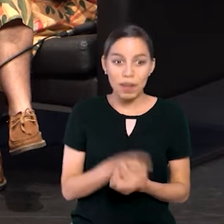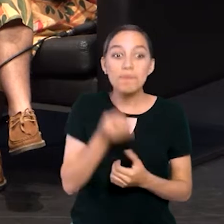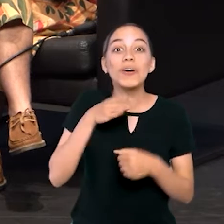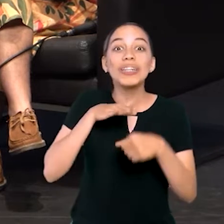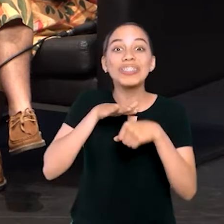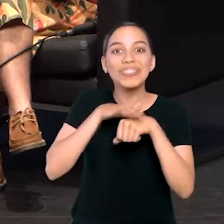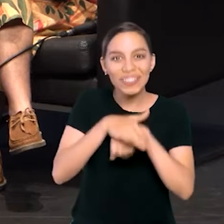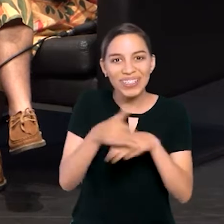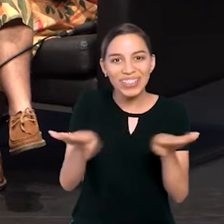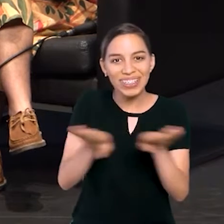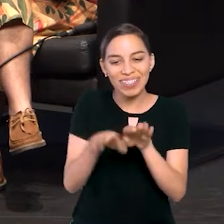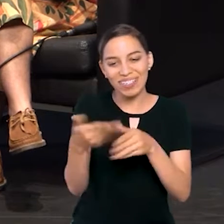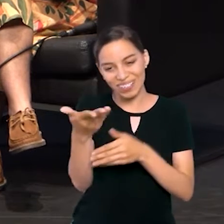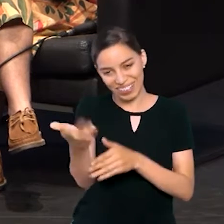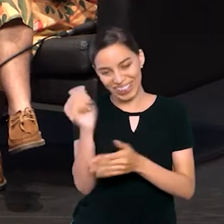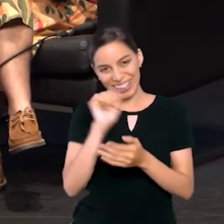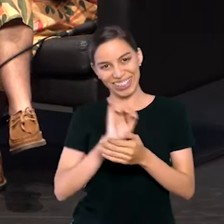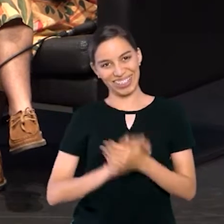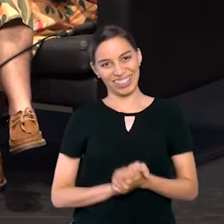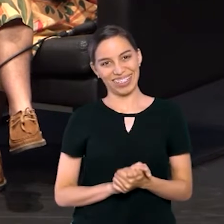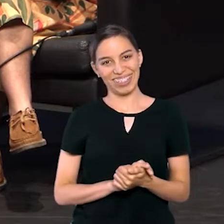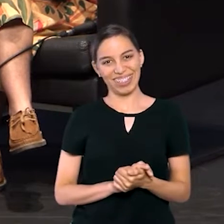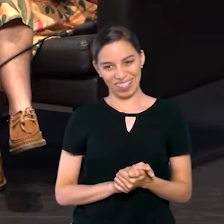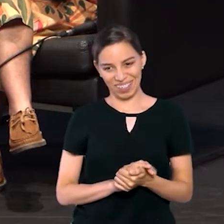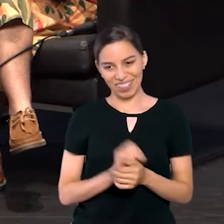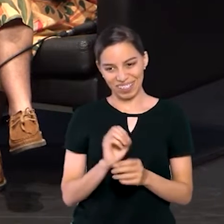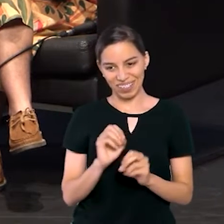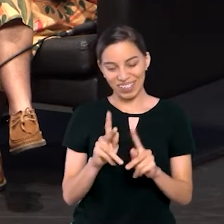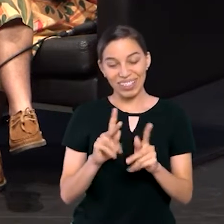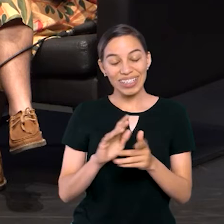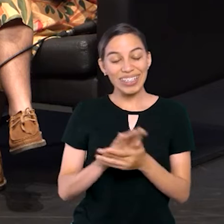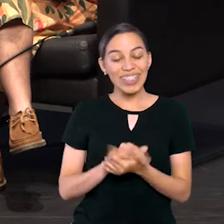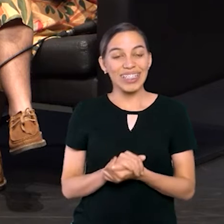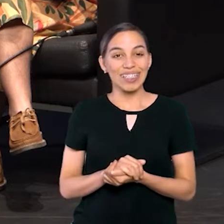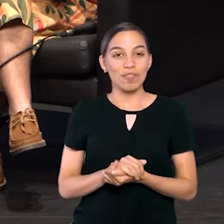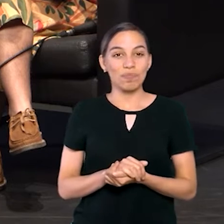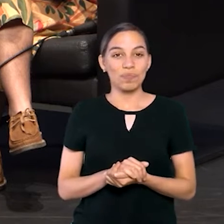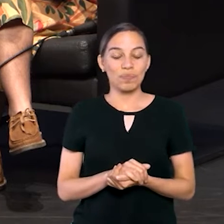Boa noite também para você, tá bom? E